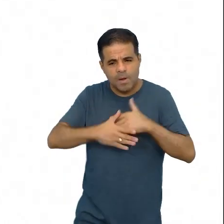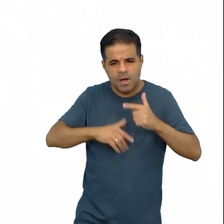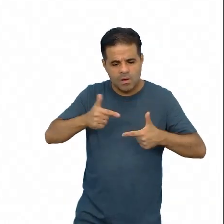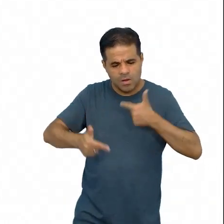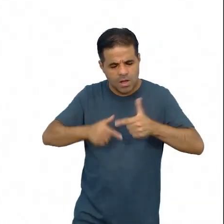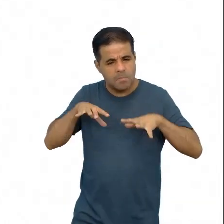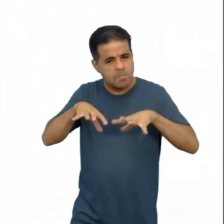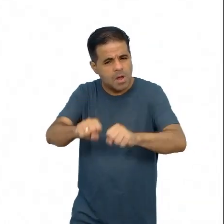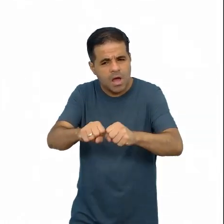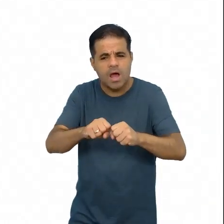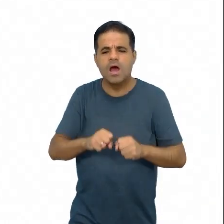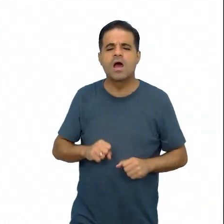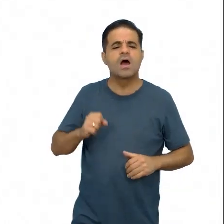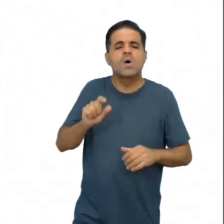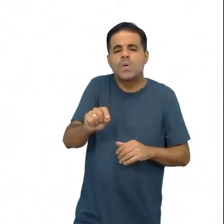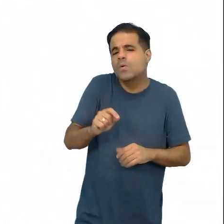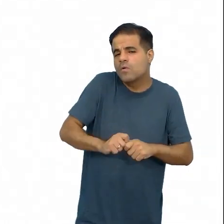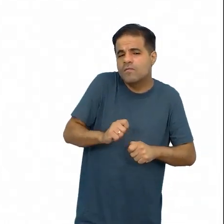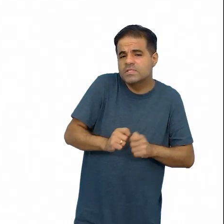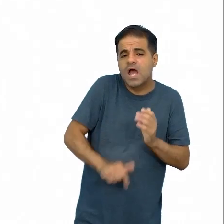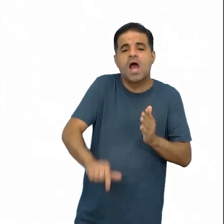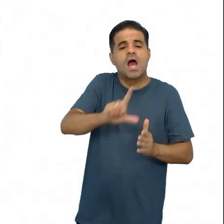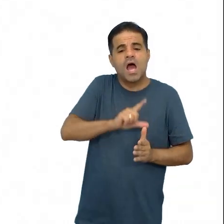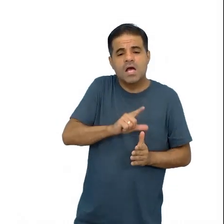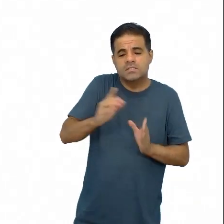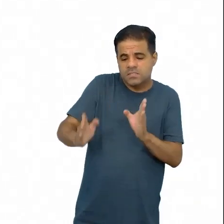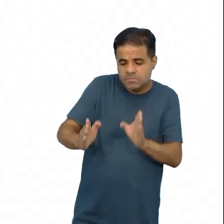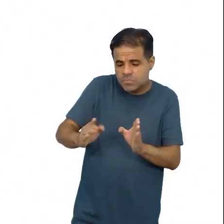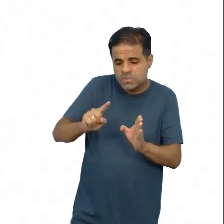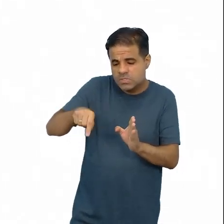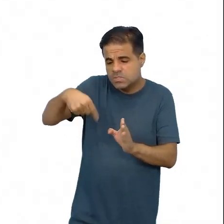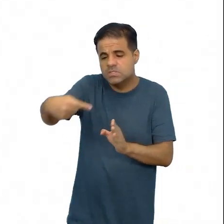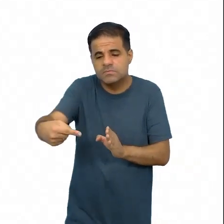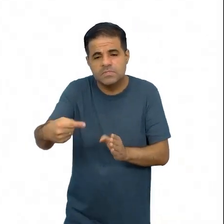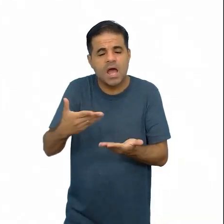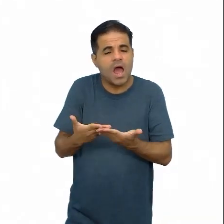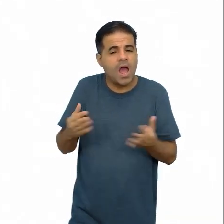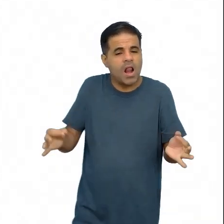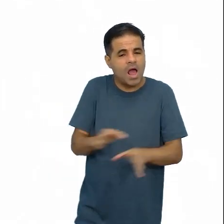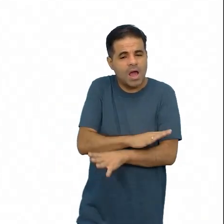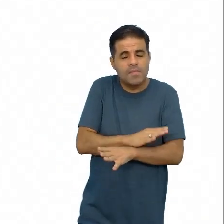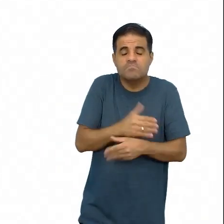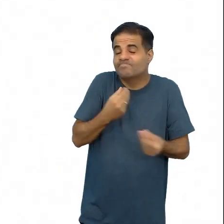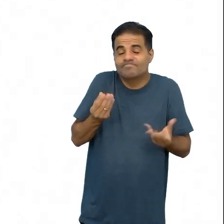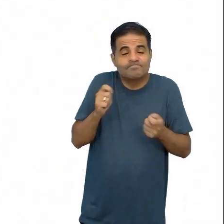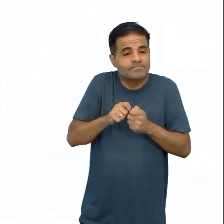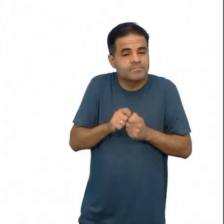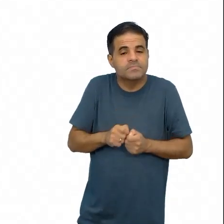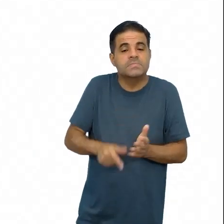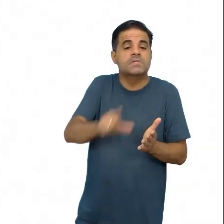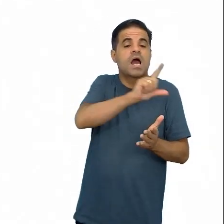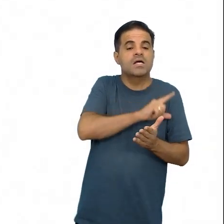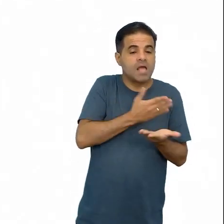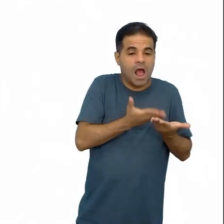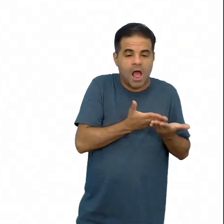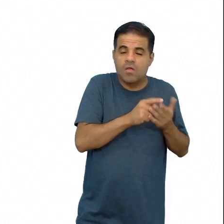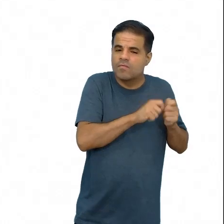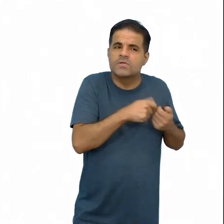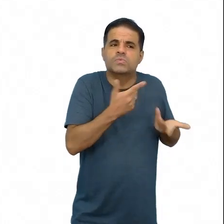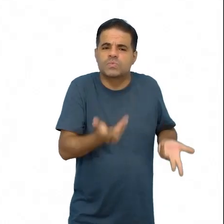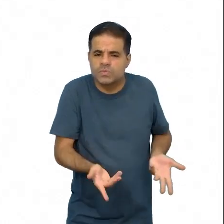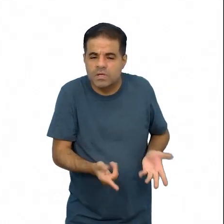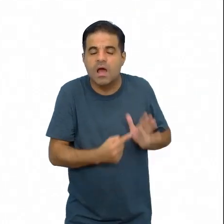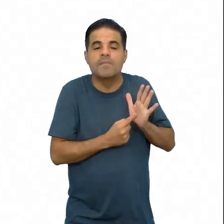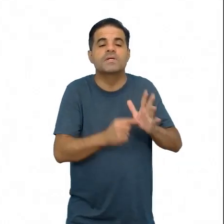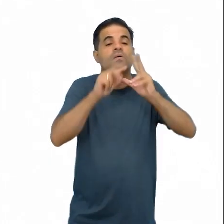gente vai, sugestão, né? O que eu faço antes, durante e depois da nossa aula? O que eu tenho que fazer antes da aula, né? Eu tenho que apresentar